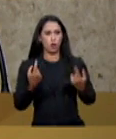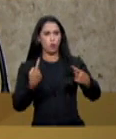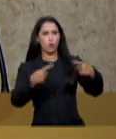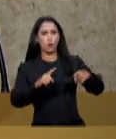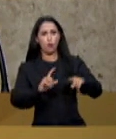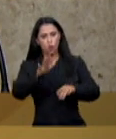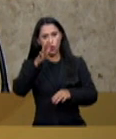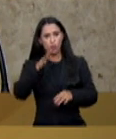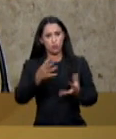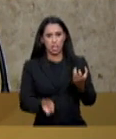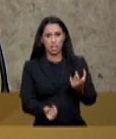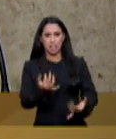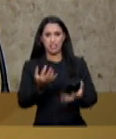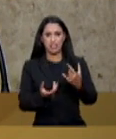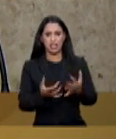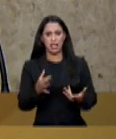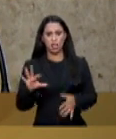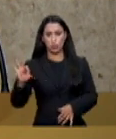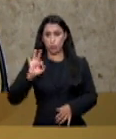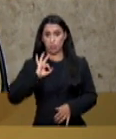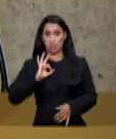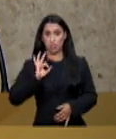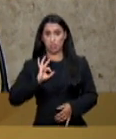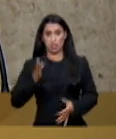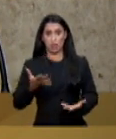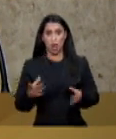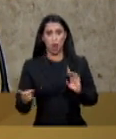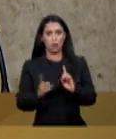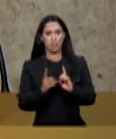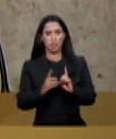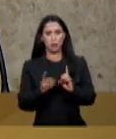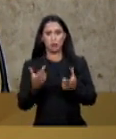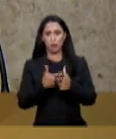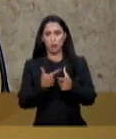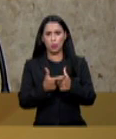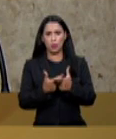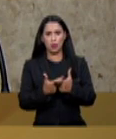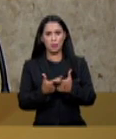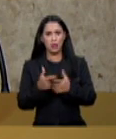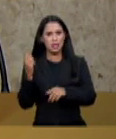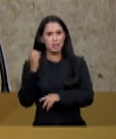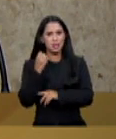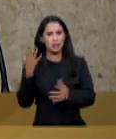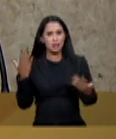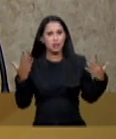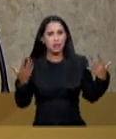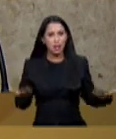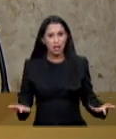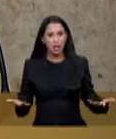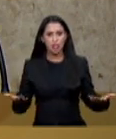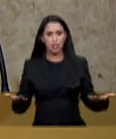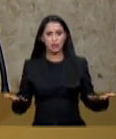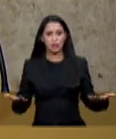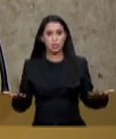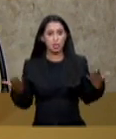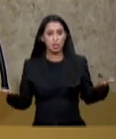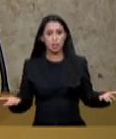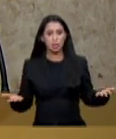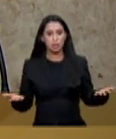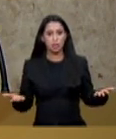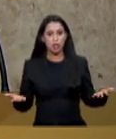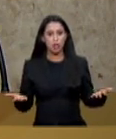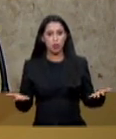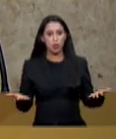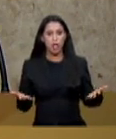incêndios, ocorrências policiais ou atendimento de desastres. Então, na verdade, esse é o grito de fogo no